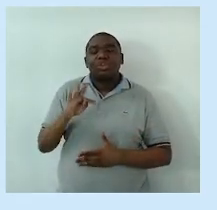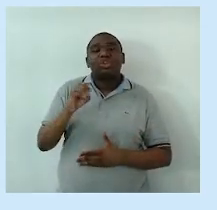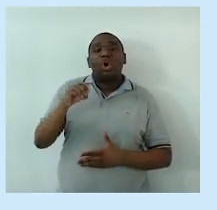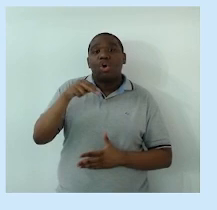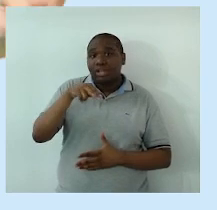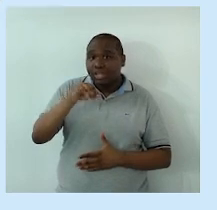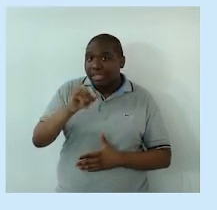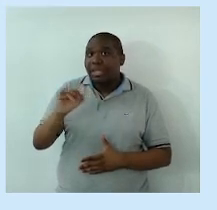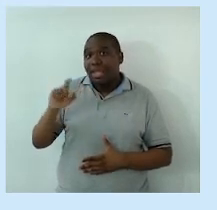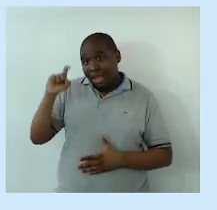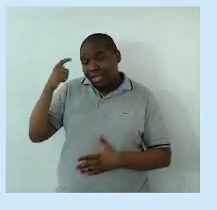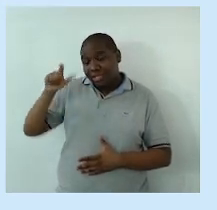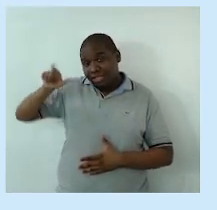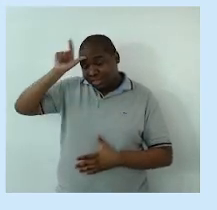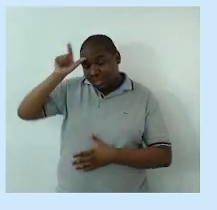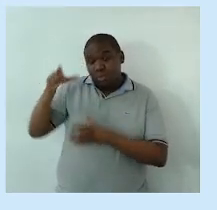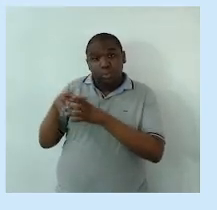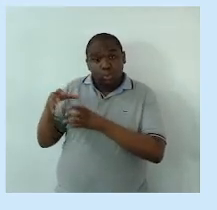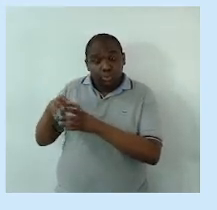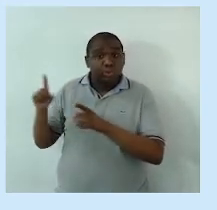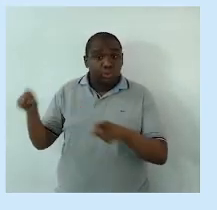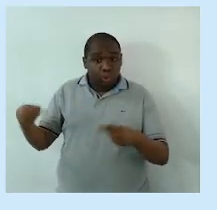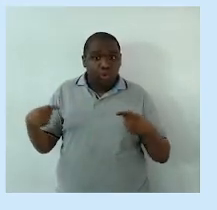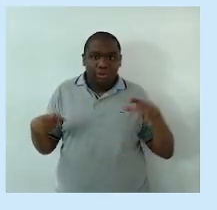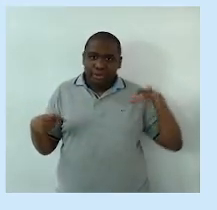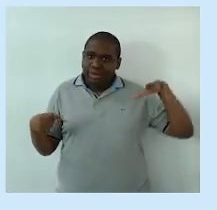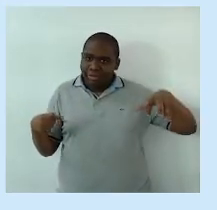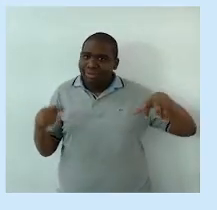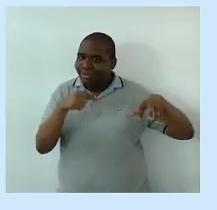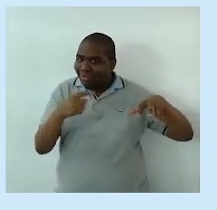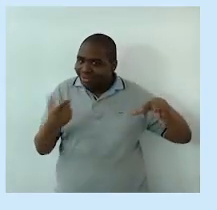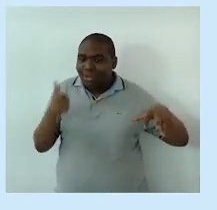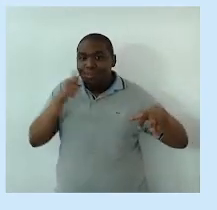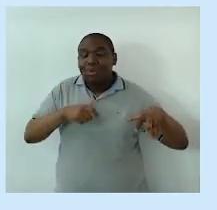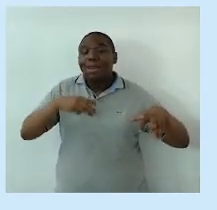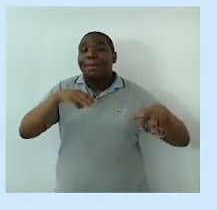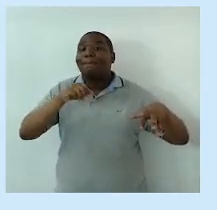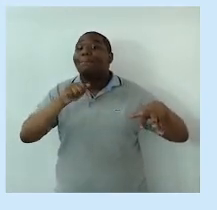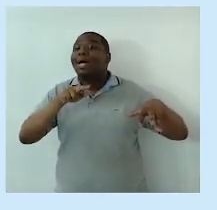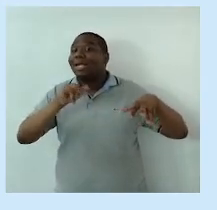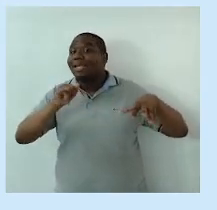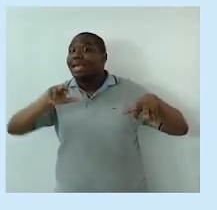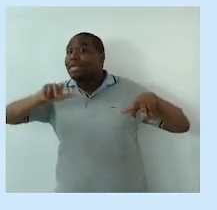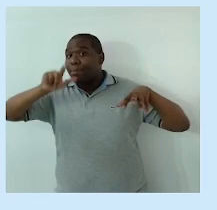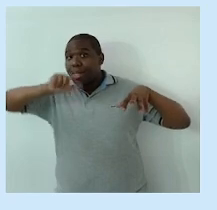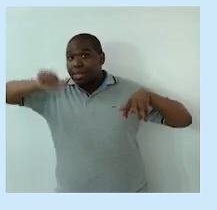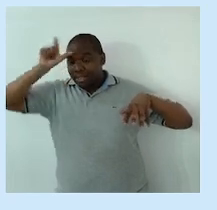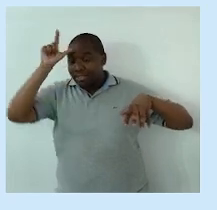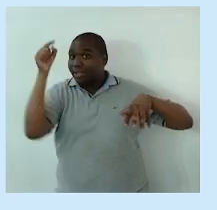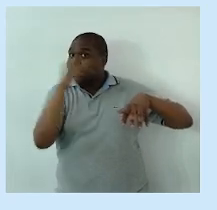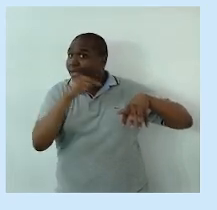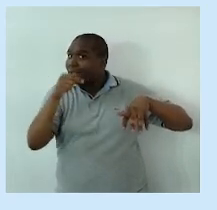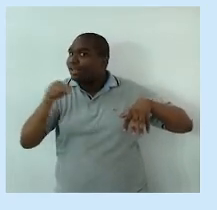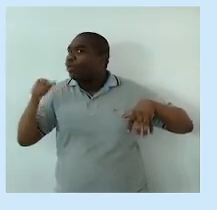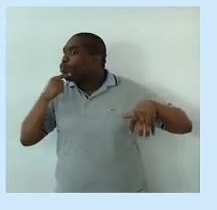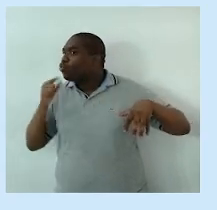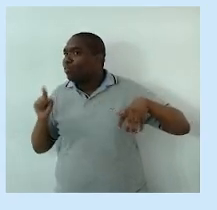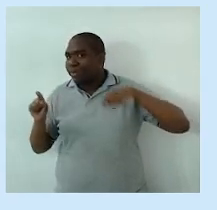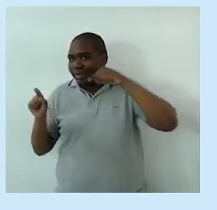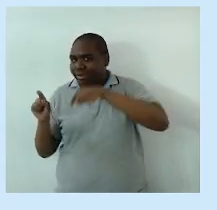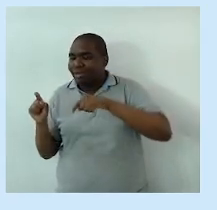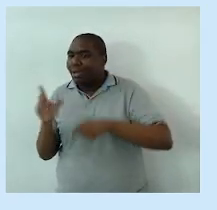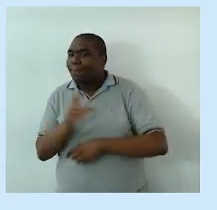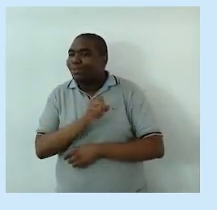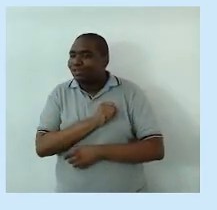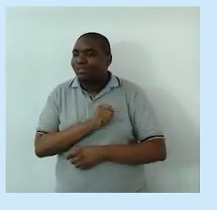uma gangue que é rival, né, dos Sharks, e Maria, que é irmã do líder dos Sharks. Que peça